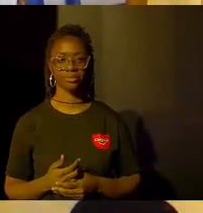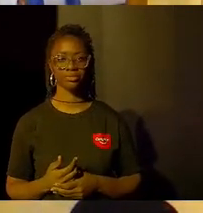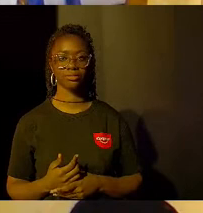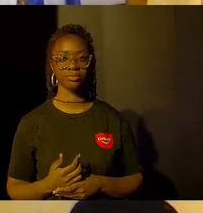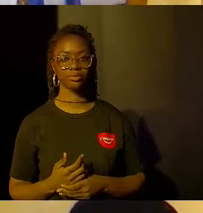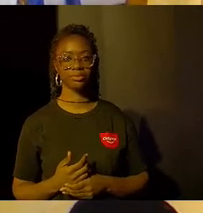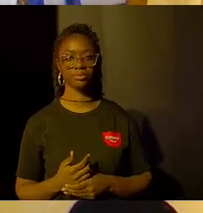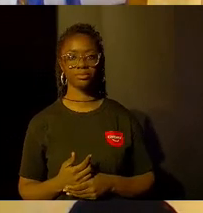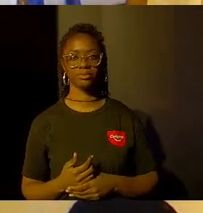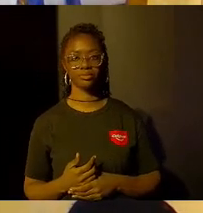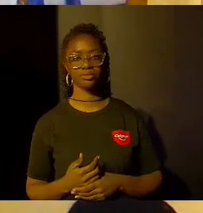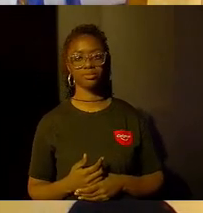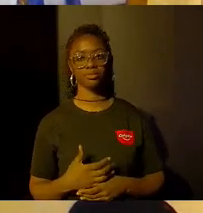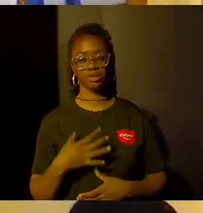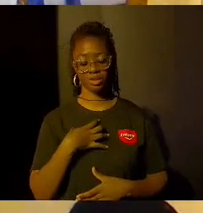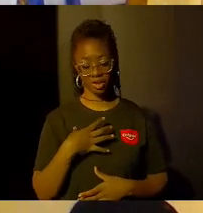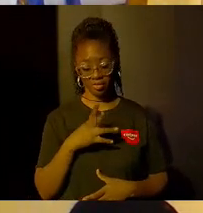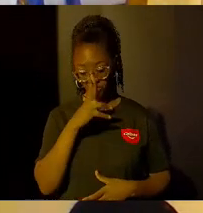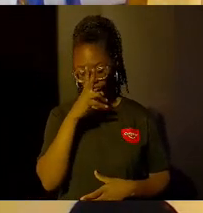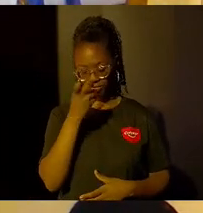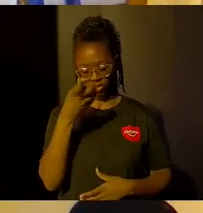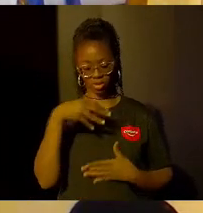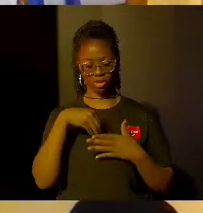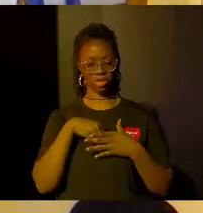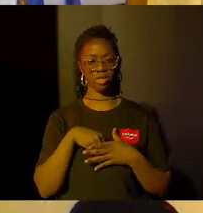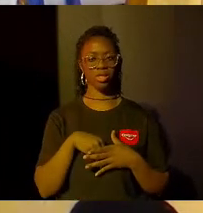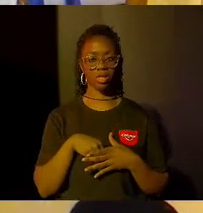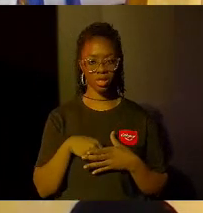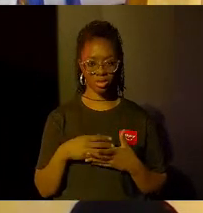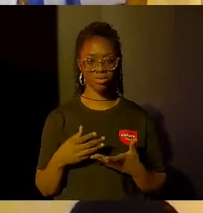de muita força interna que